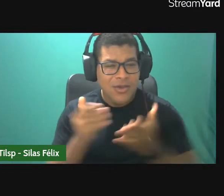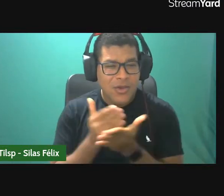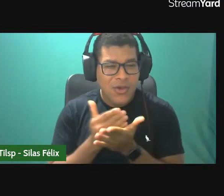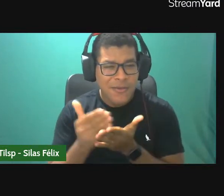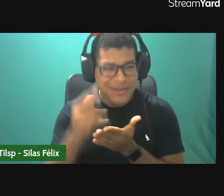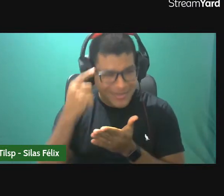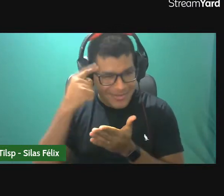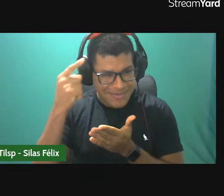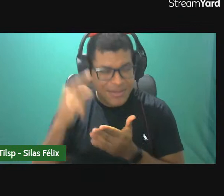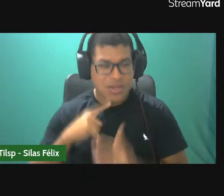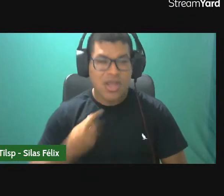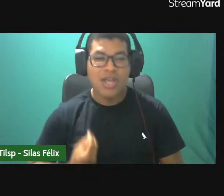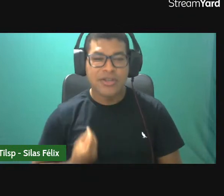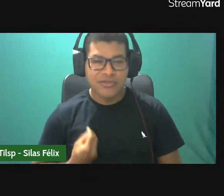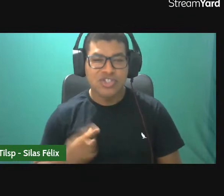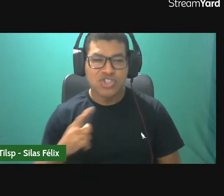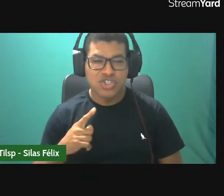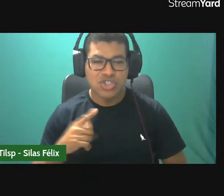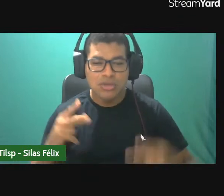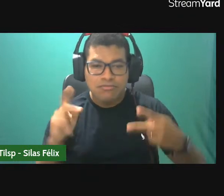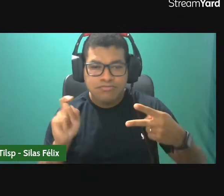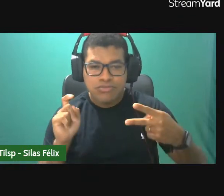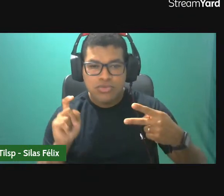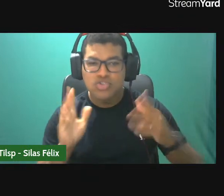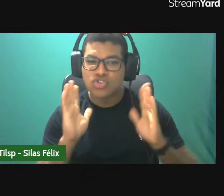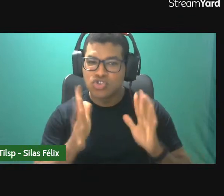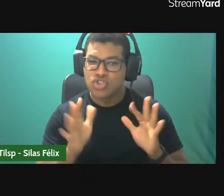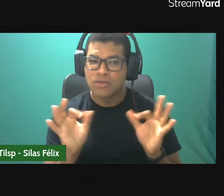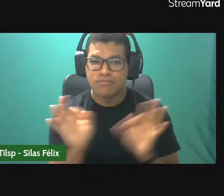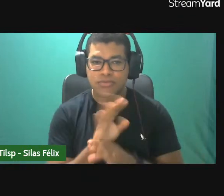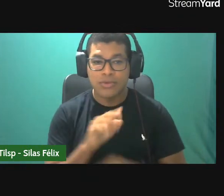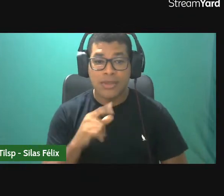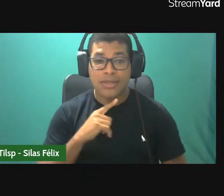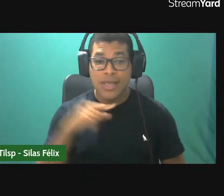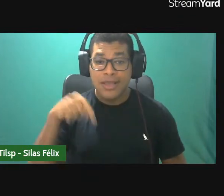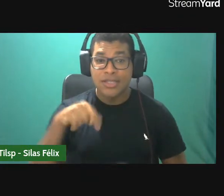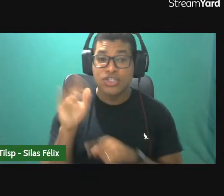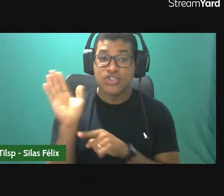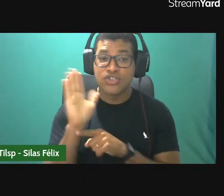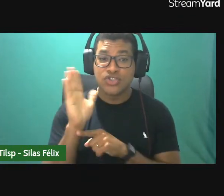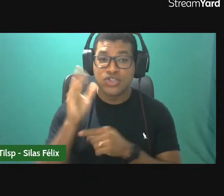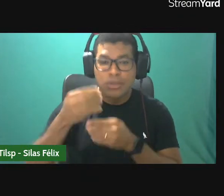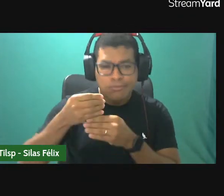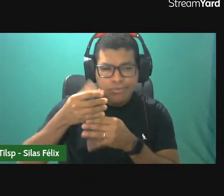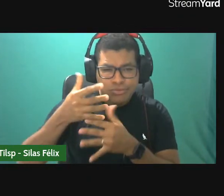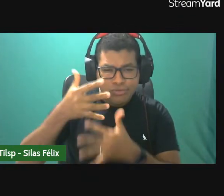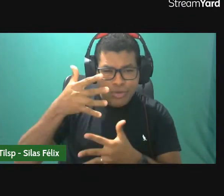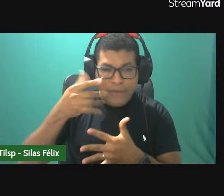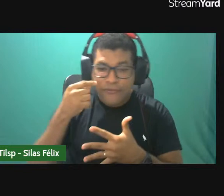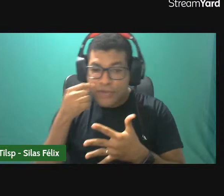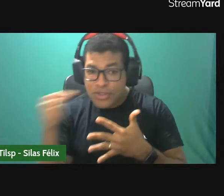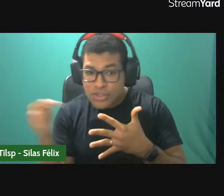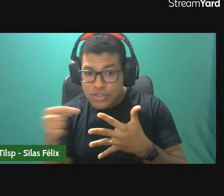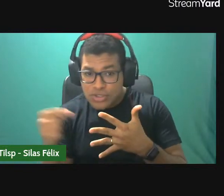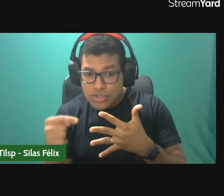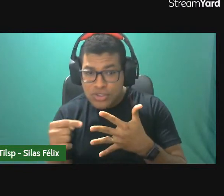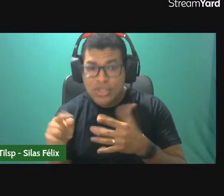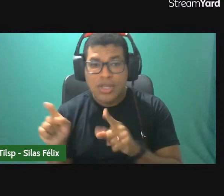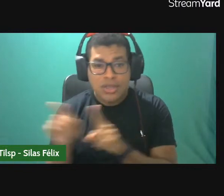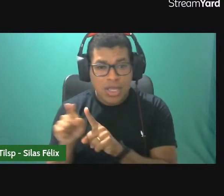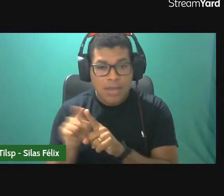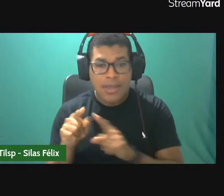presença, ele já está disponível aqui na descrição do vídeo e no chat. E ele vai